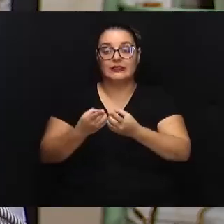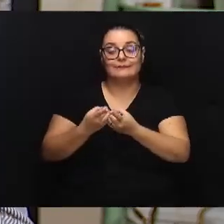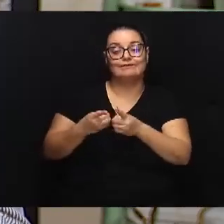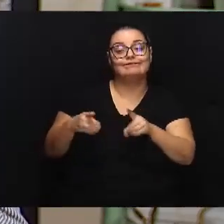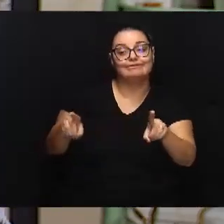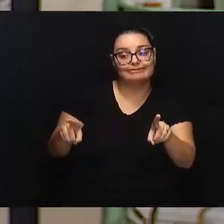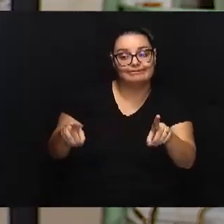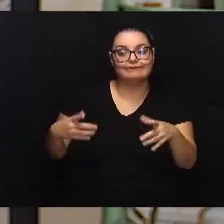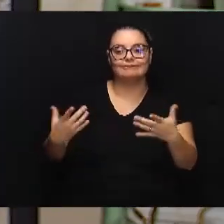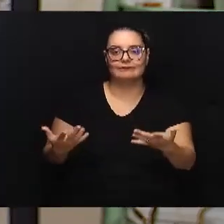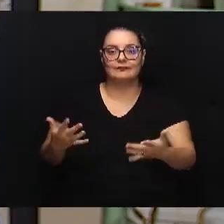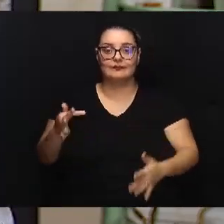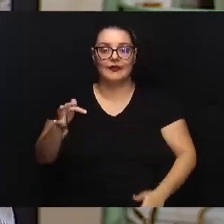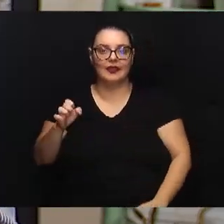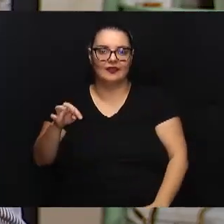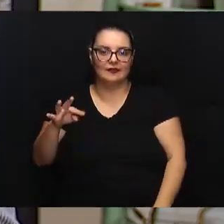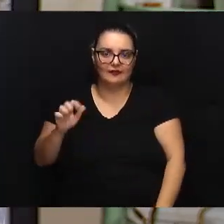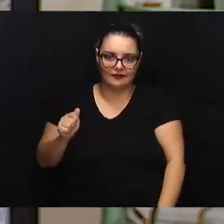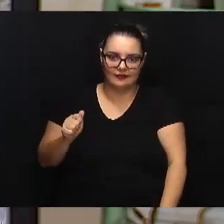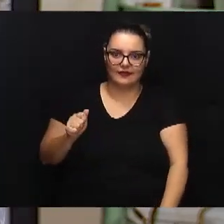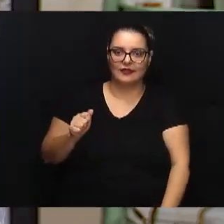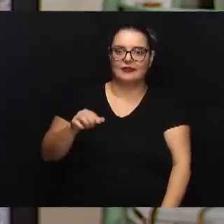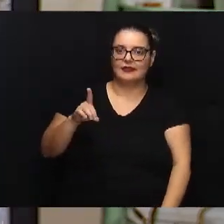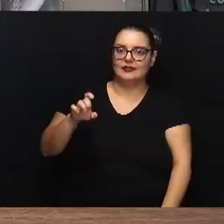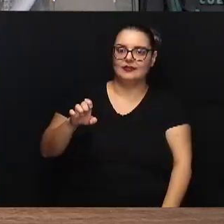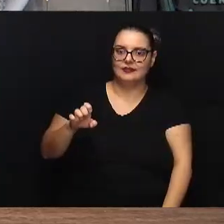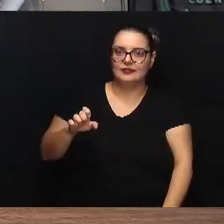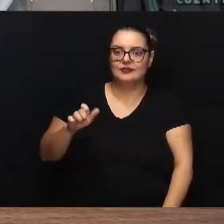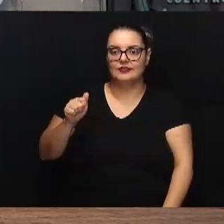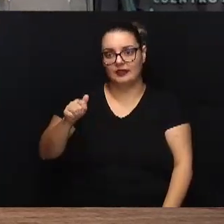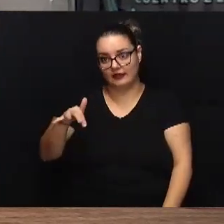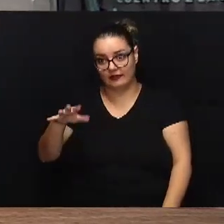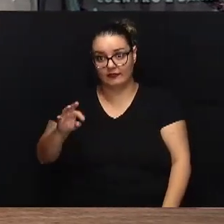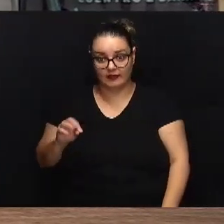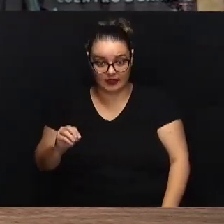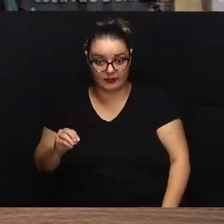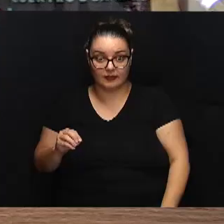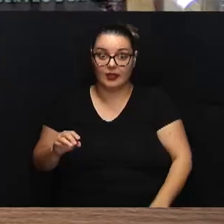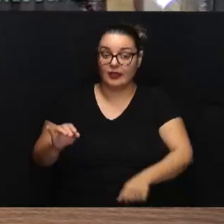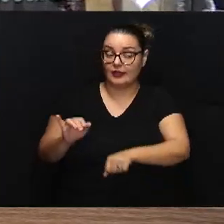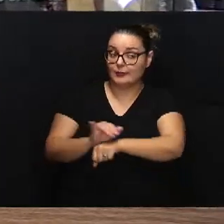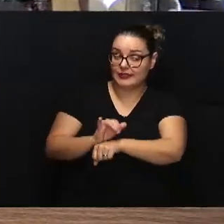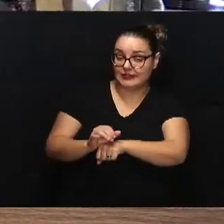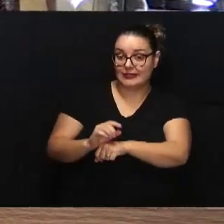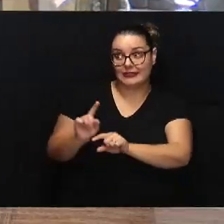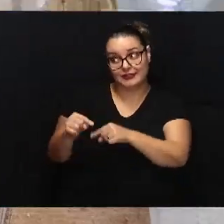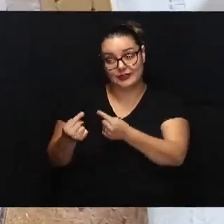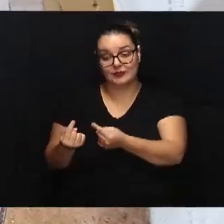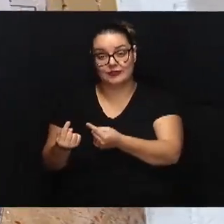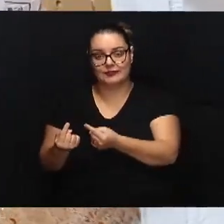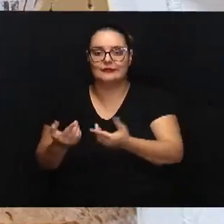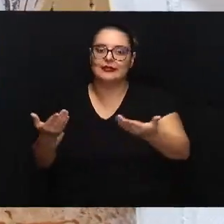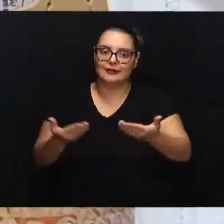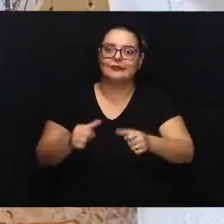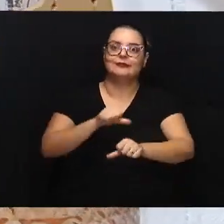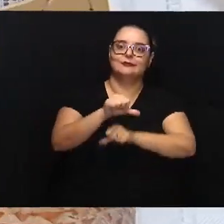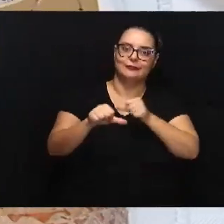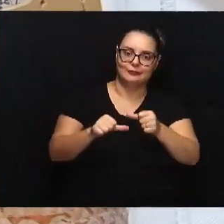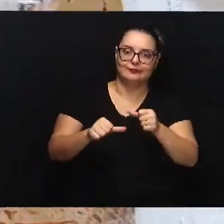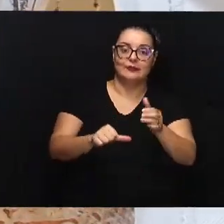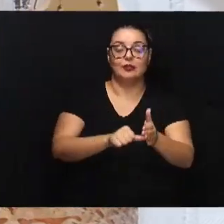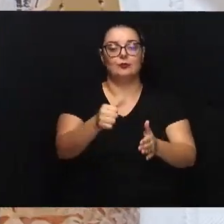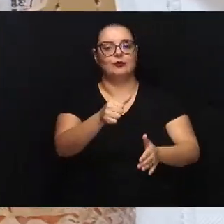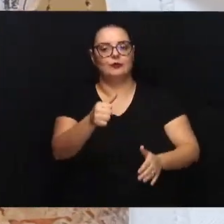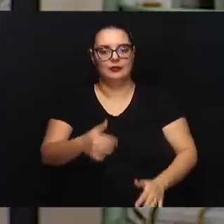de Afeto, que era um plano B, virou um plano A na minha vida. O negócio de presentear também é algo em que o planejamento